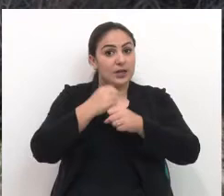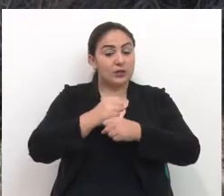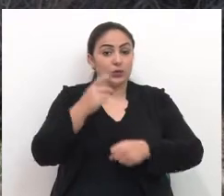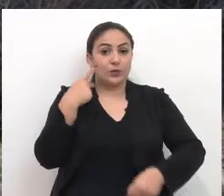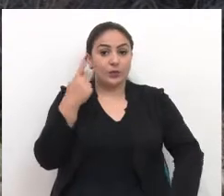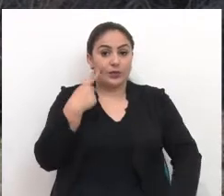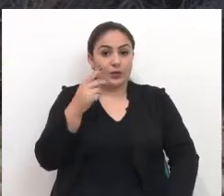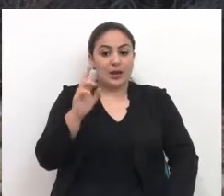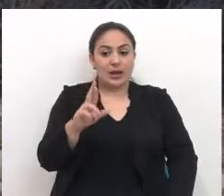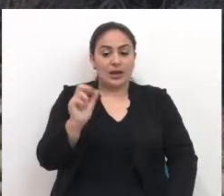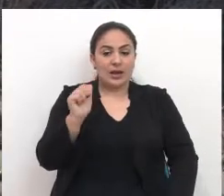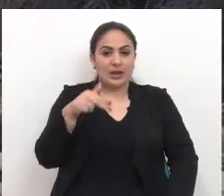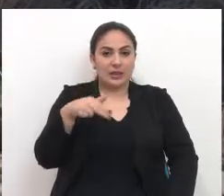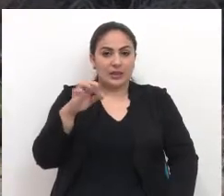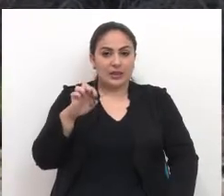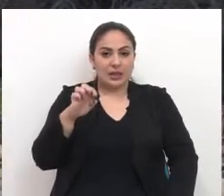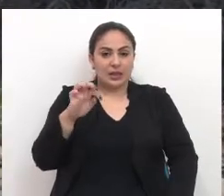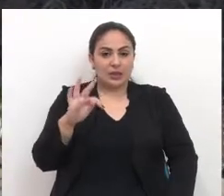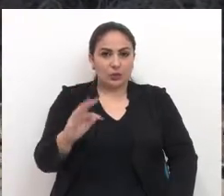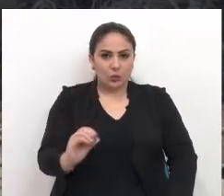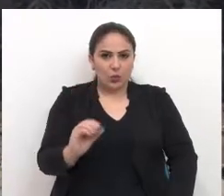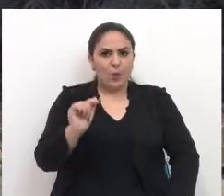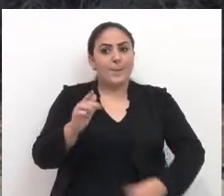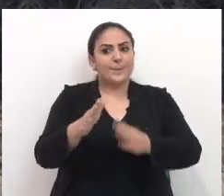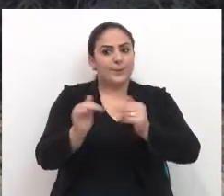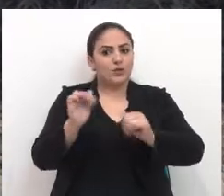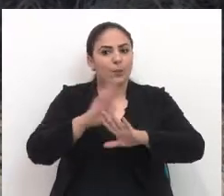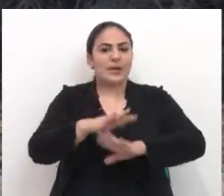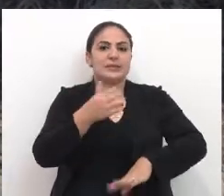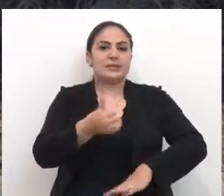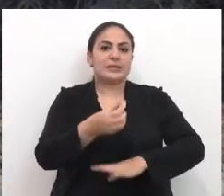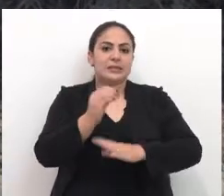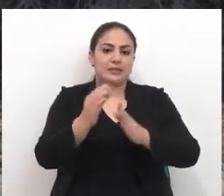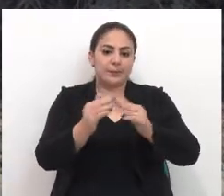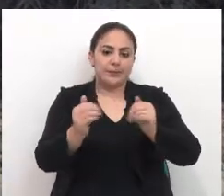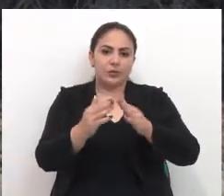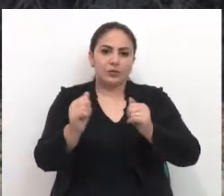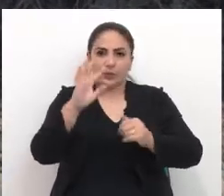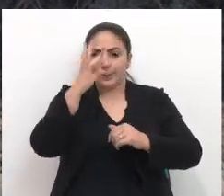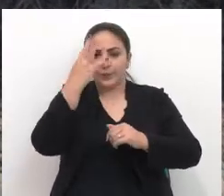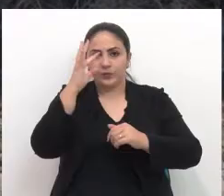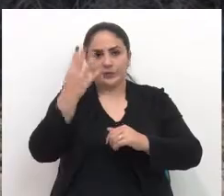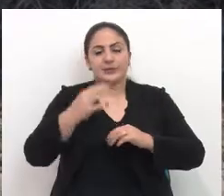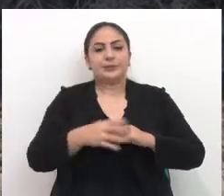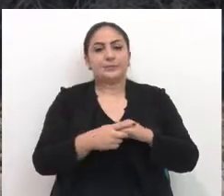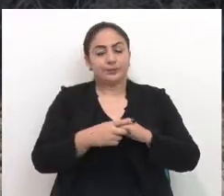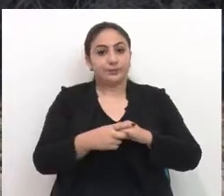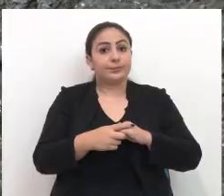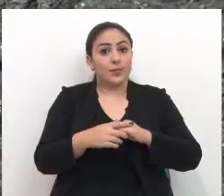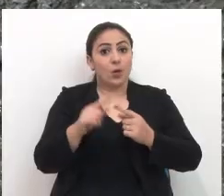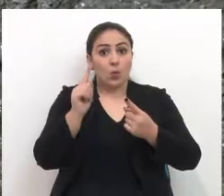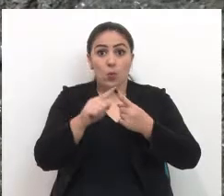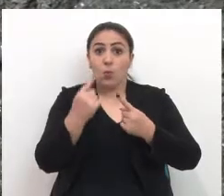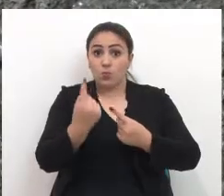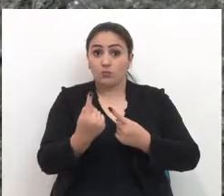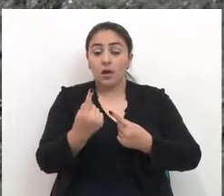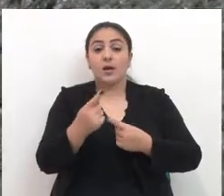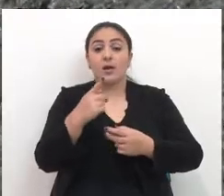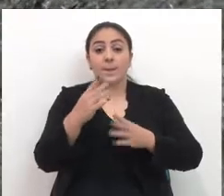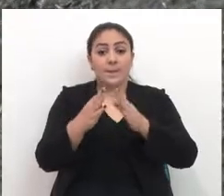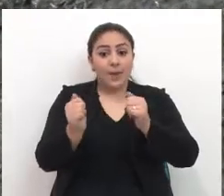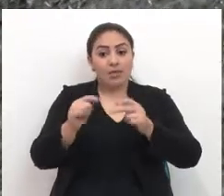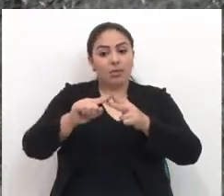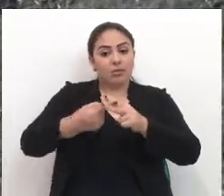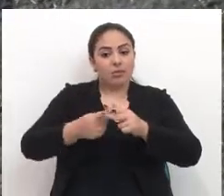neste ano, o vereador Renato Tchequer já solicitou mais de 60 pedidos de providências. Um deles